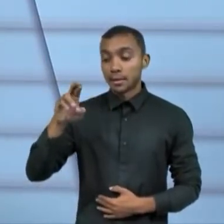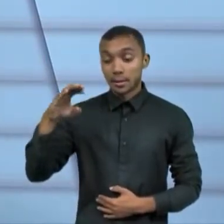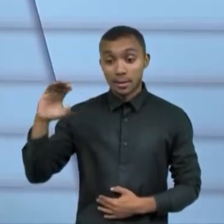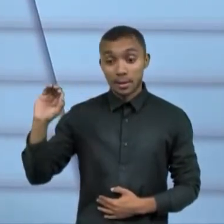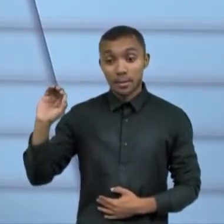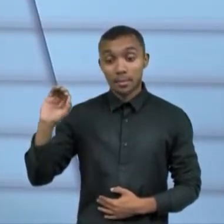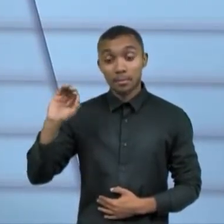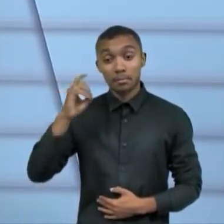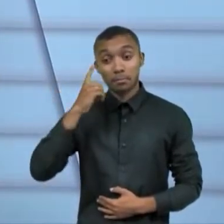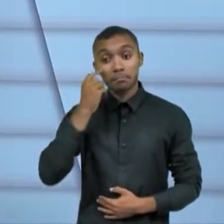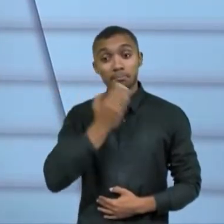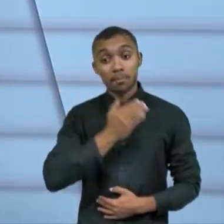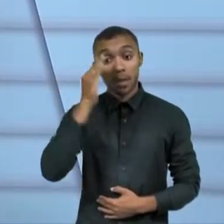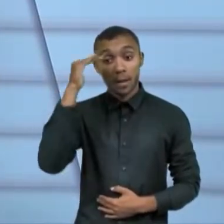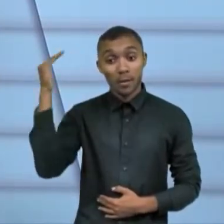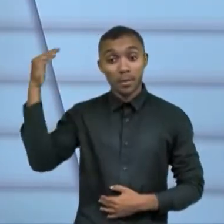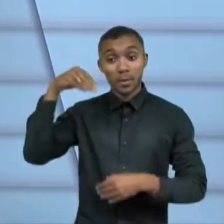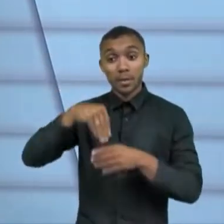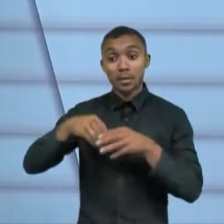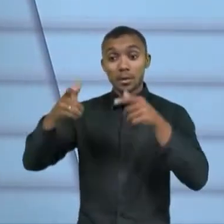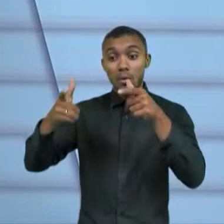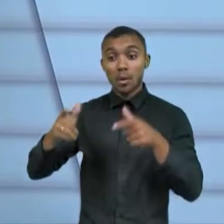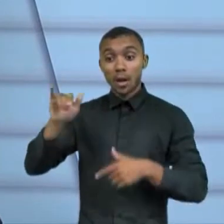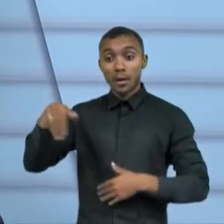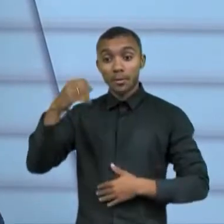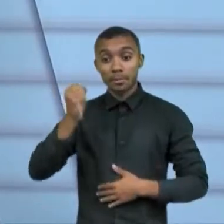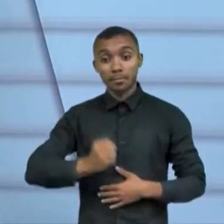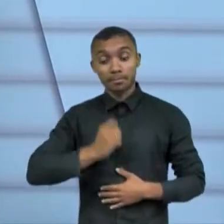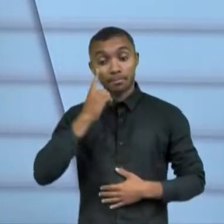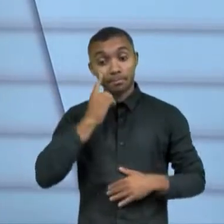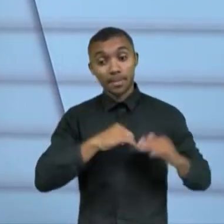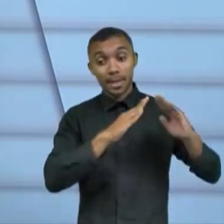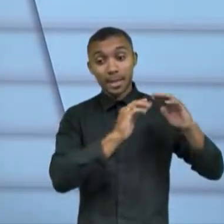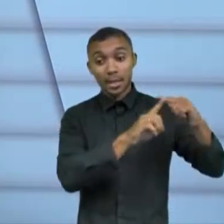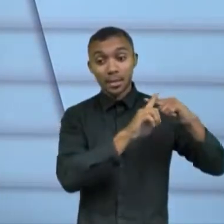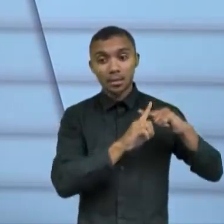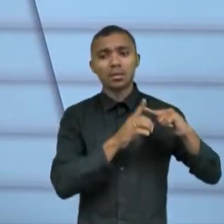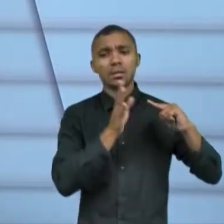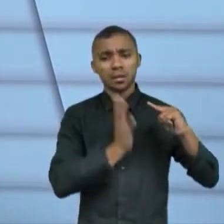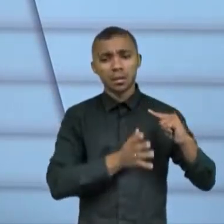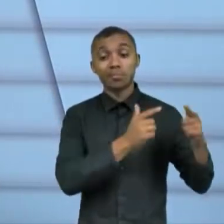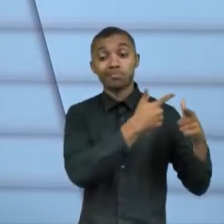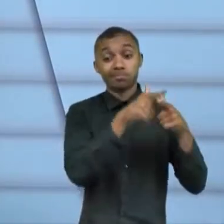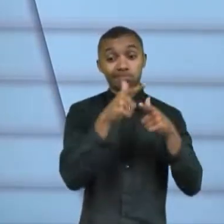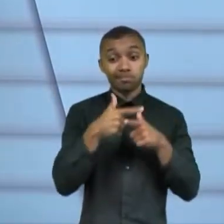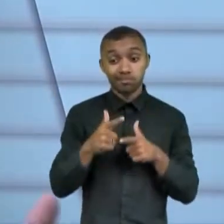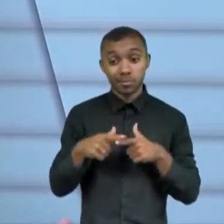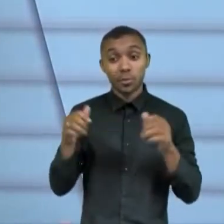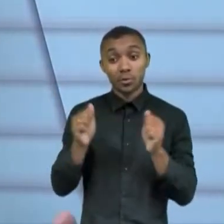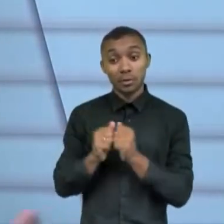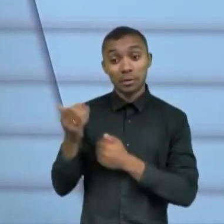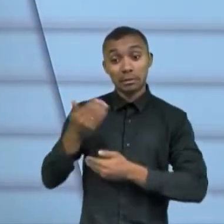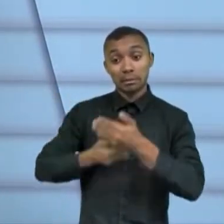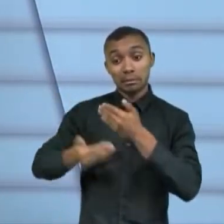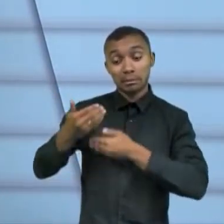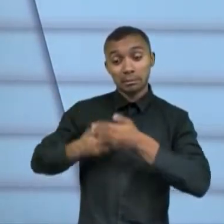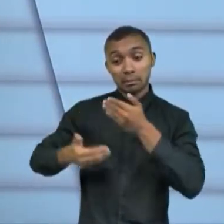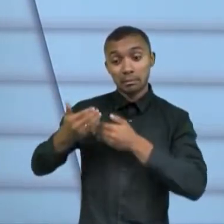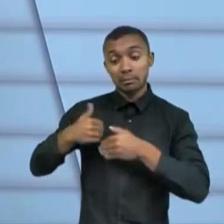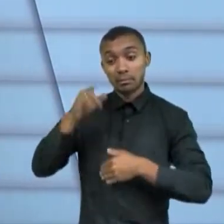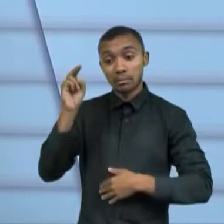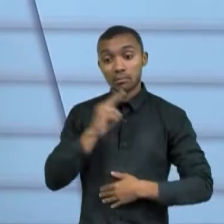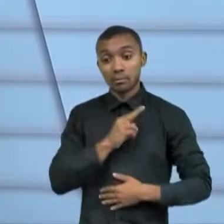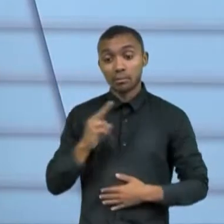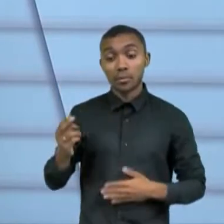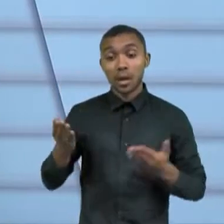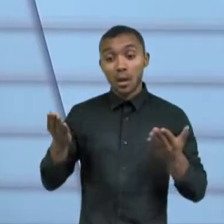um santo popular lá em Juazeiro. A igreja tem problemas históricos com o padre Cícero, mas recentemente o